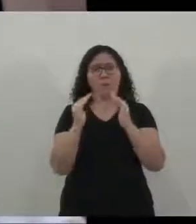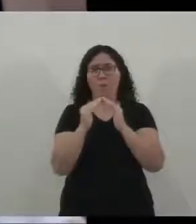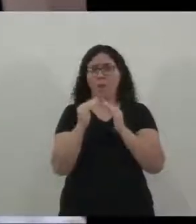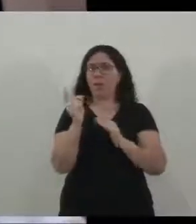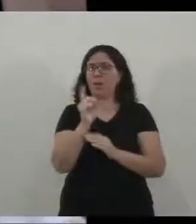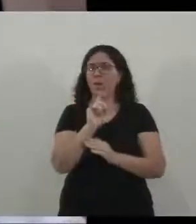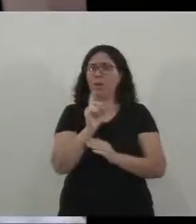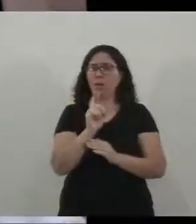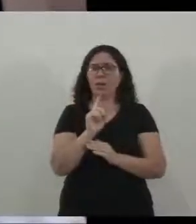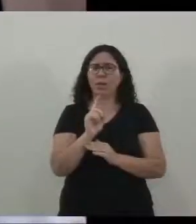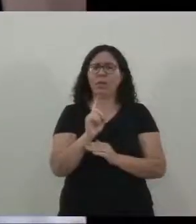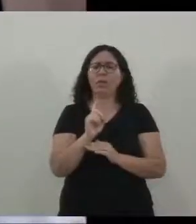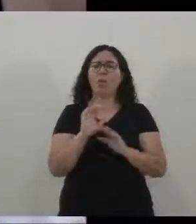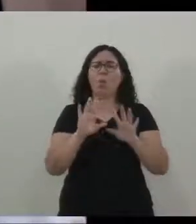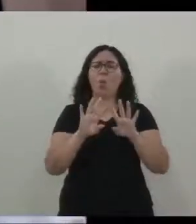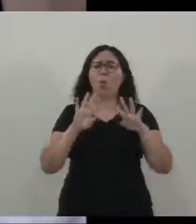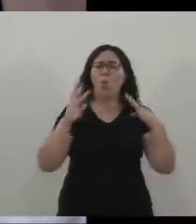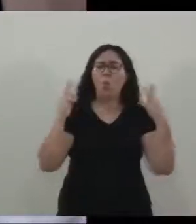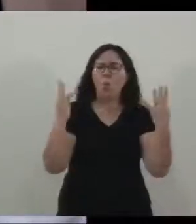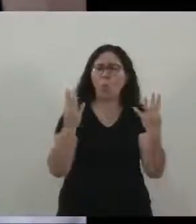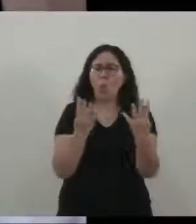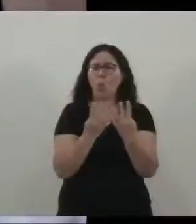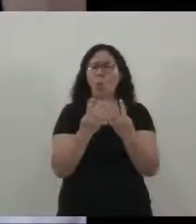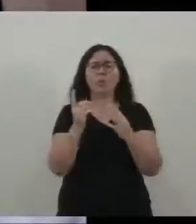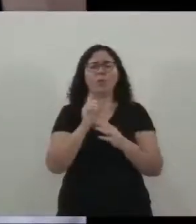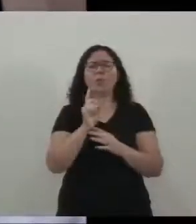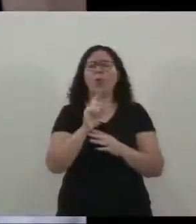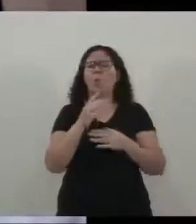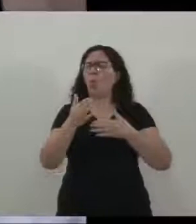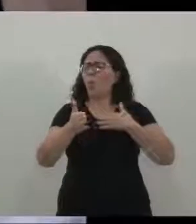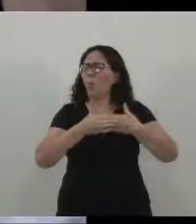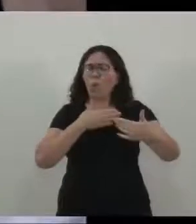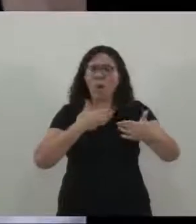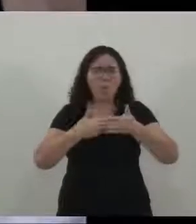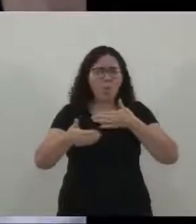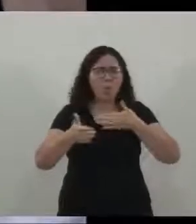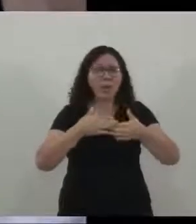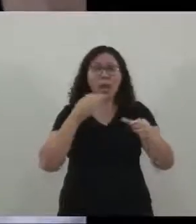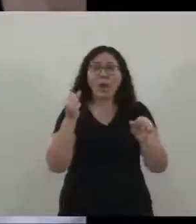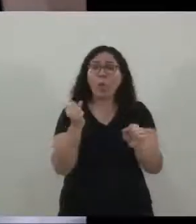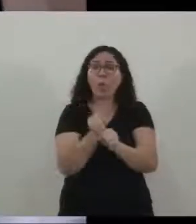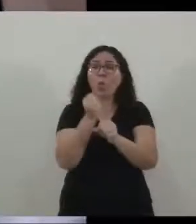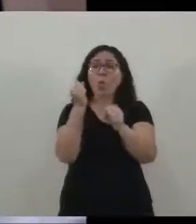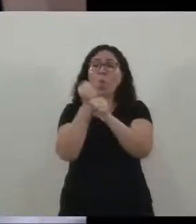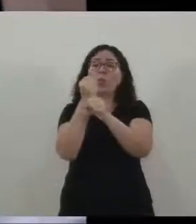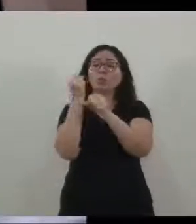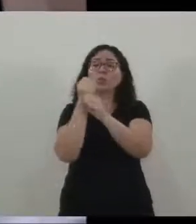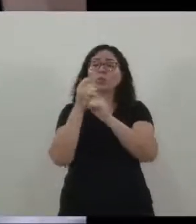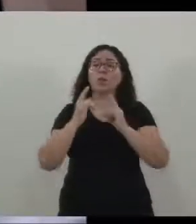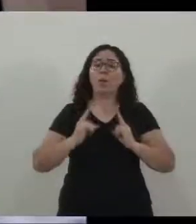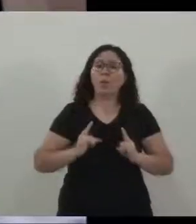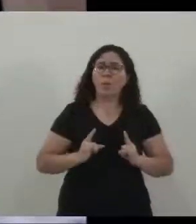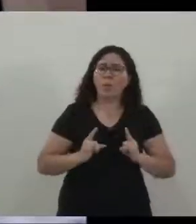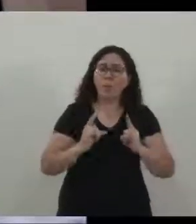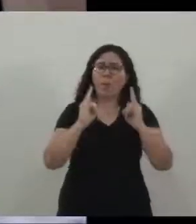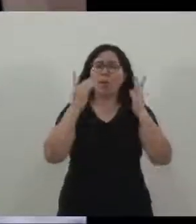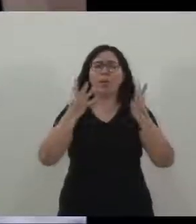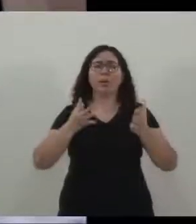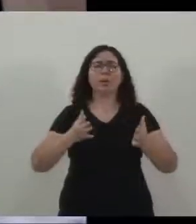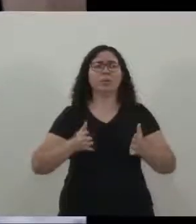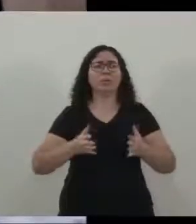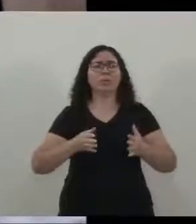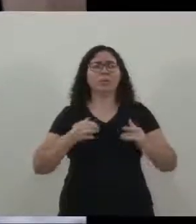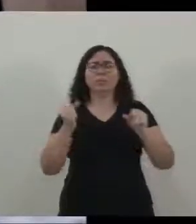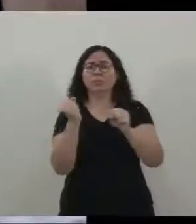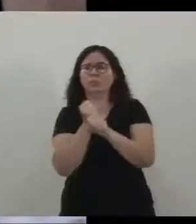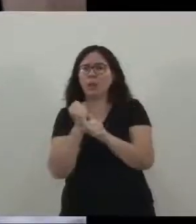loteamento fechado, condomínio, ou um grande residencial, né? Estamos falando de toda forma de parcelamento do solo em Vinhedo, né? Que